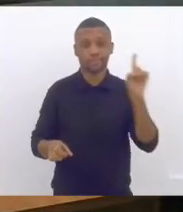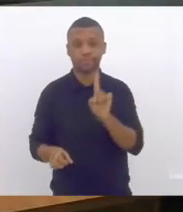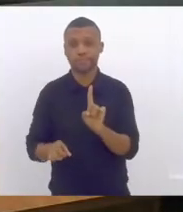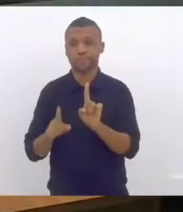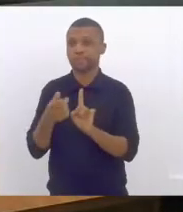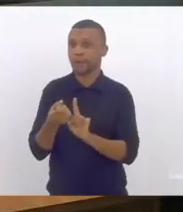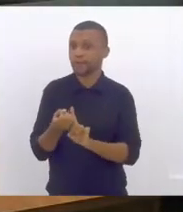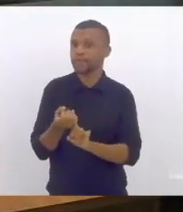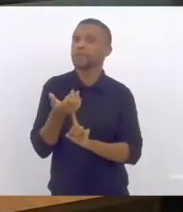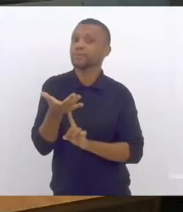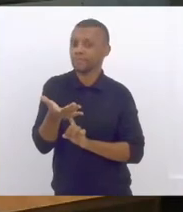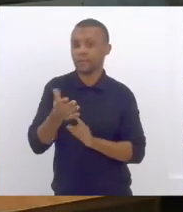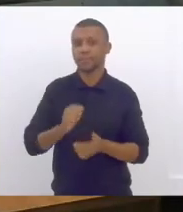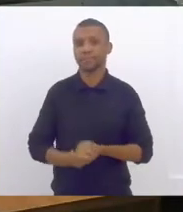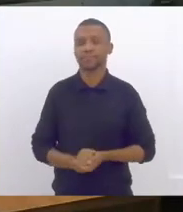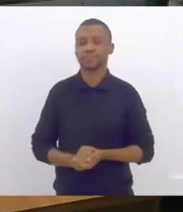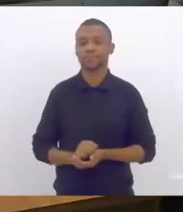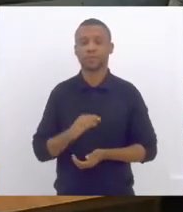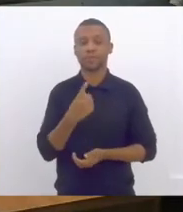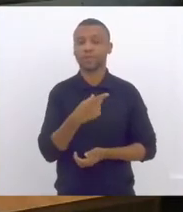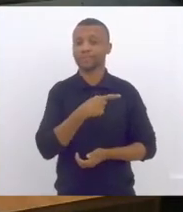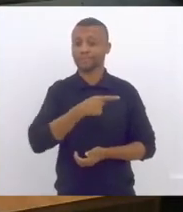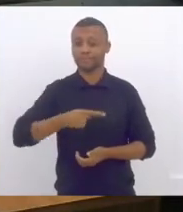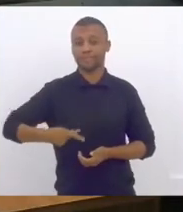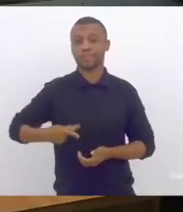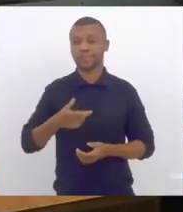nosso querido presidente da comissão.